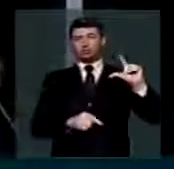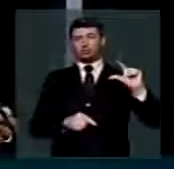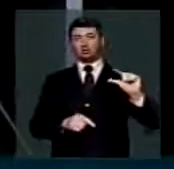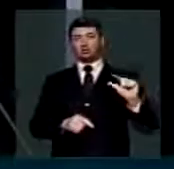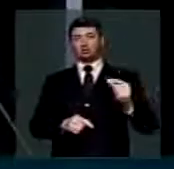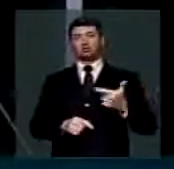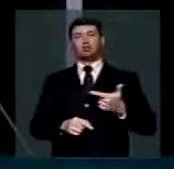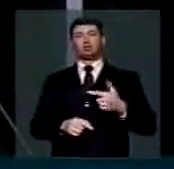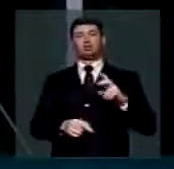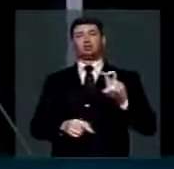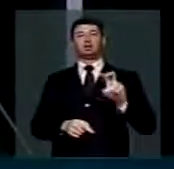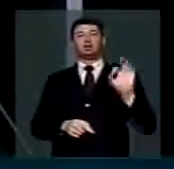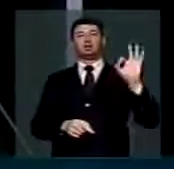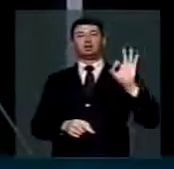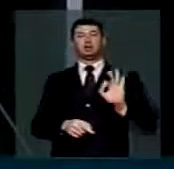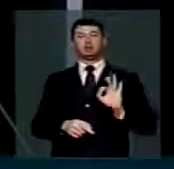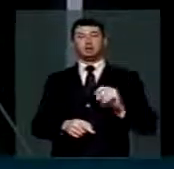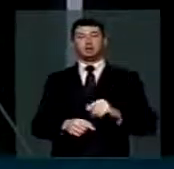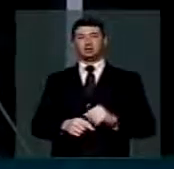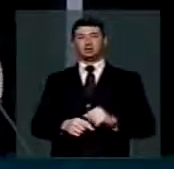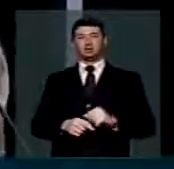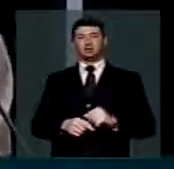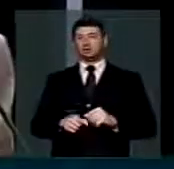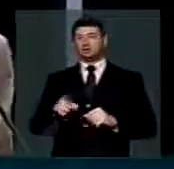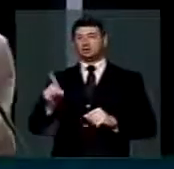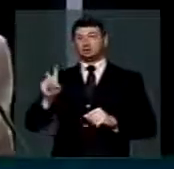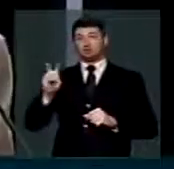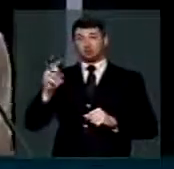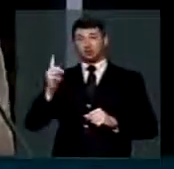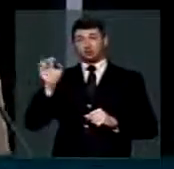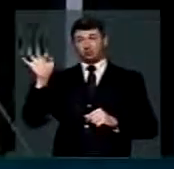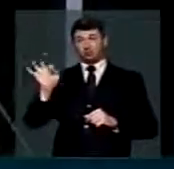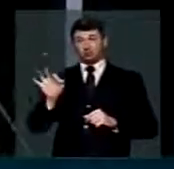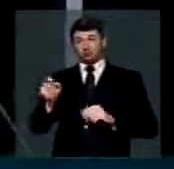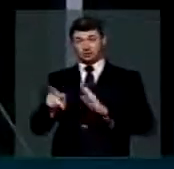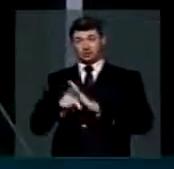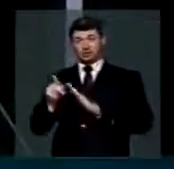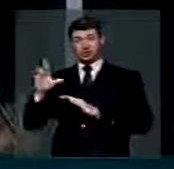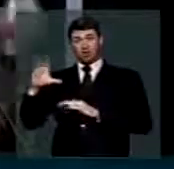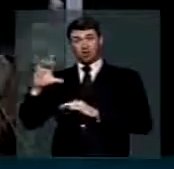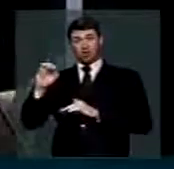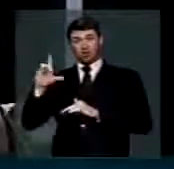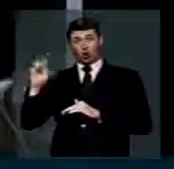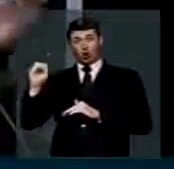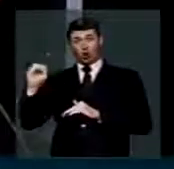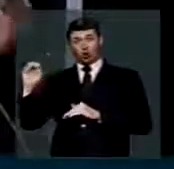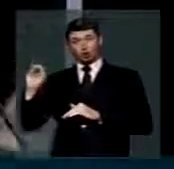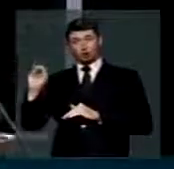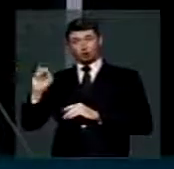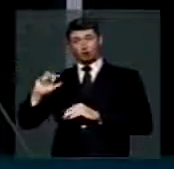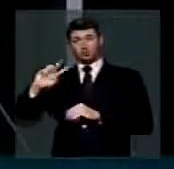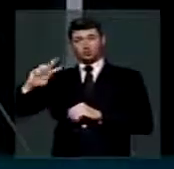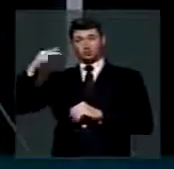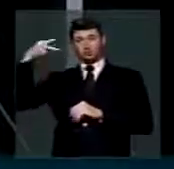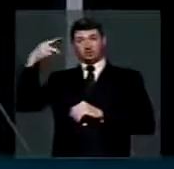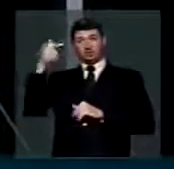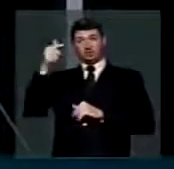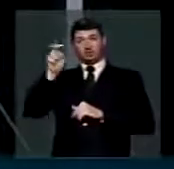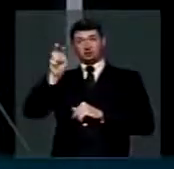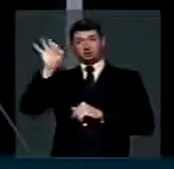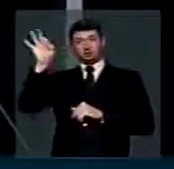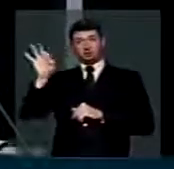para 25%. E os 51% que era da Colosso subiu para